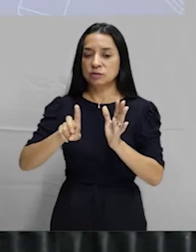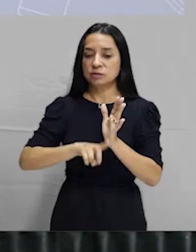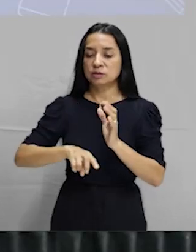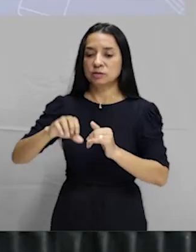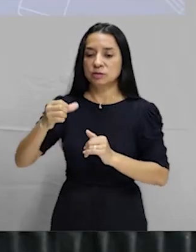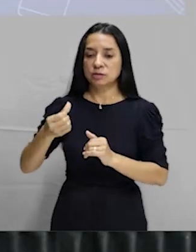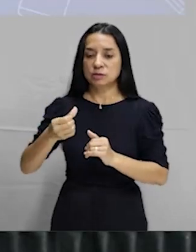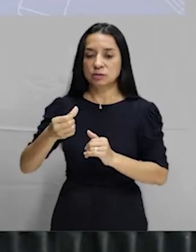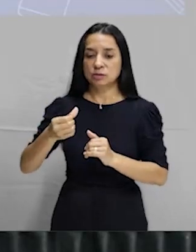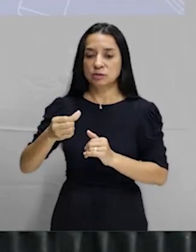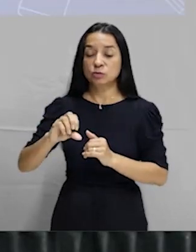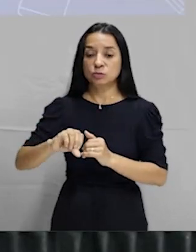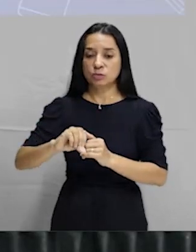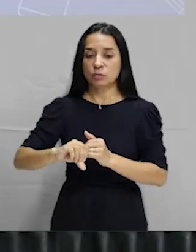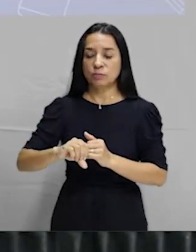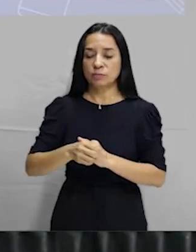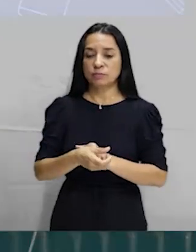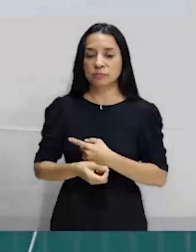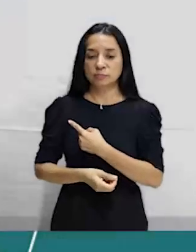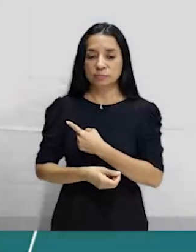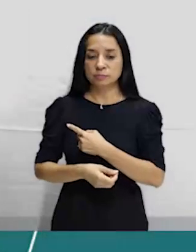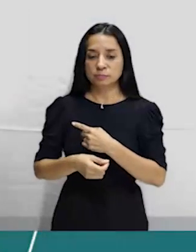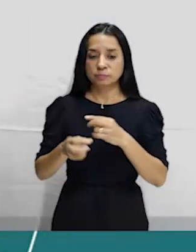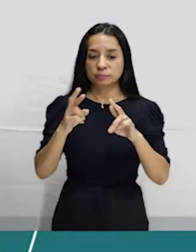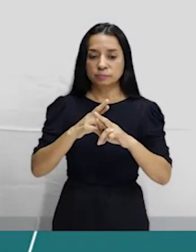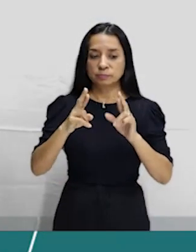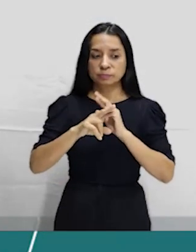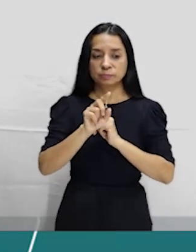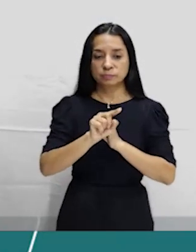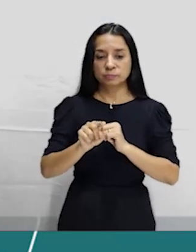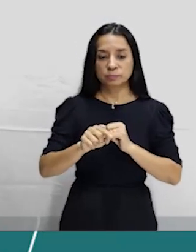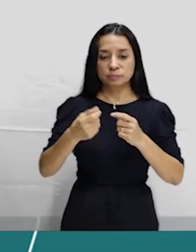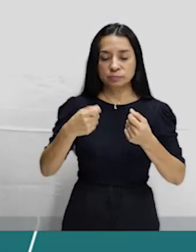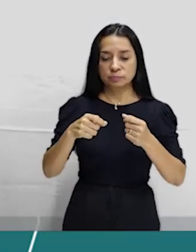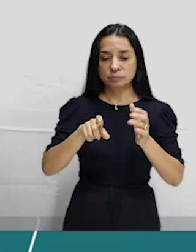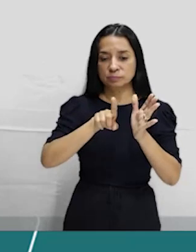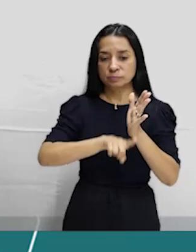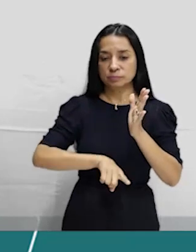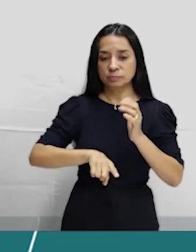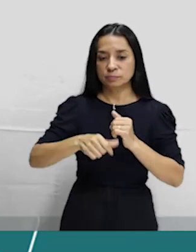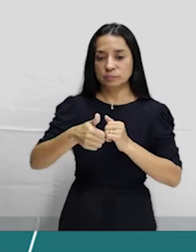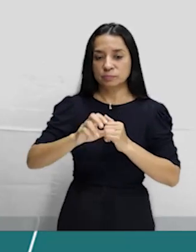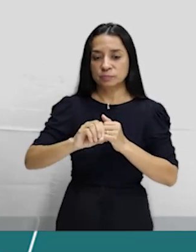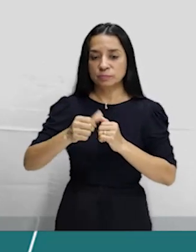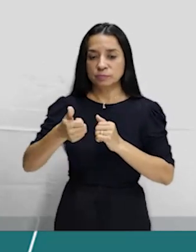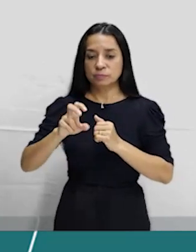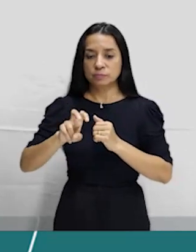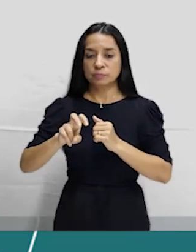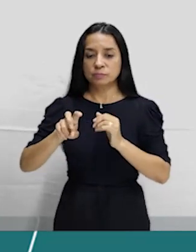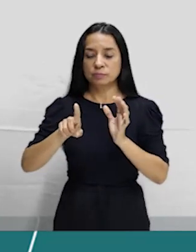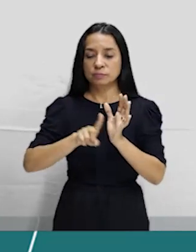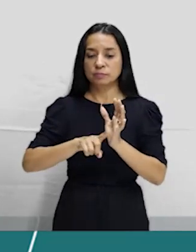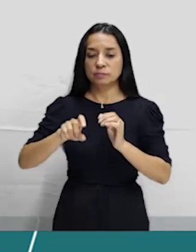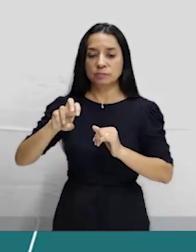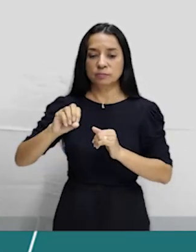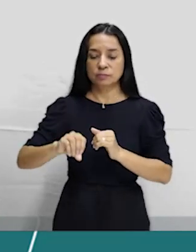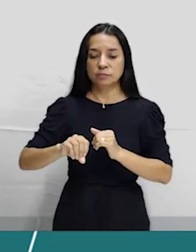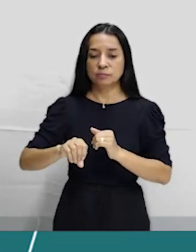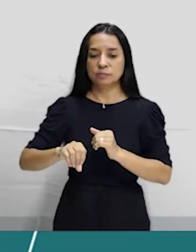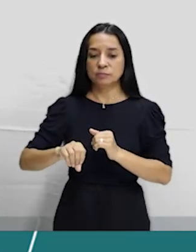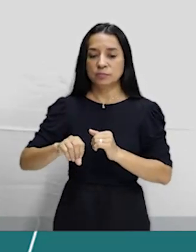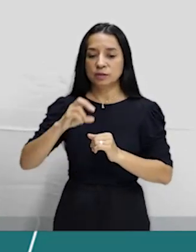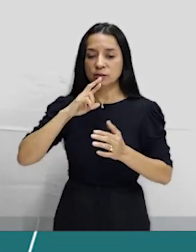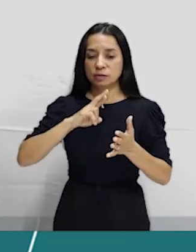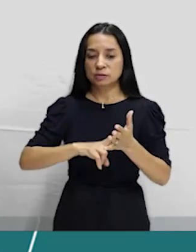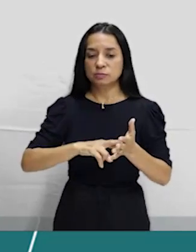Em relação ao Z, ele disse 49. Preciso tirar 10, 15 e 9. A resposta dessa